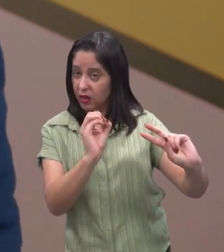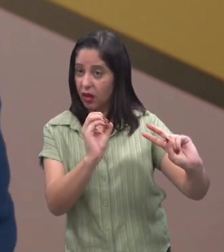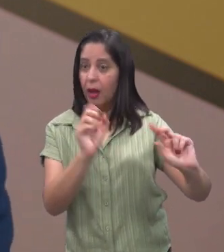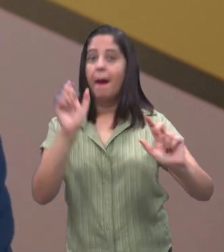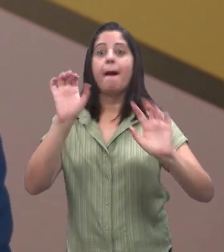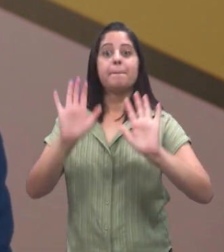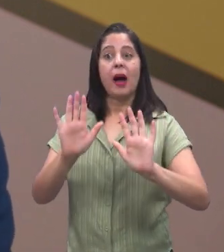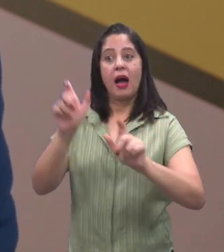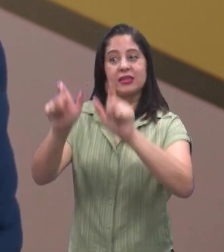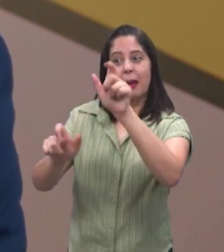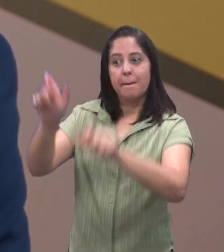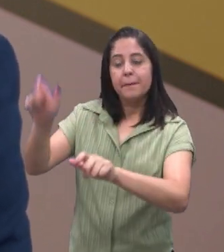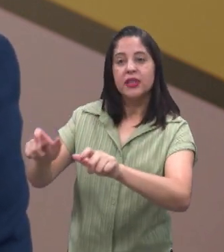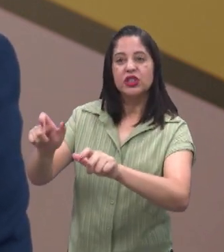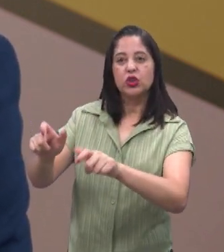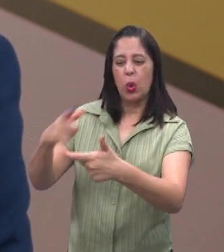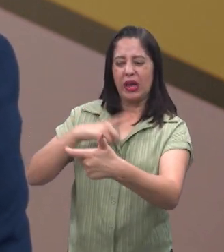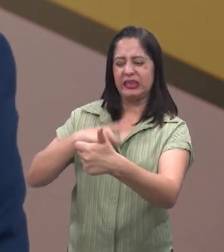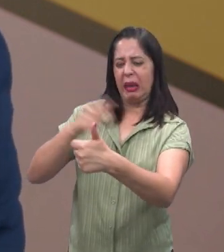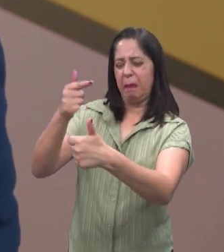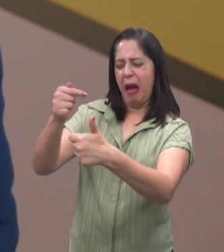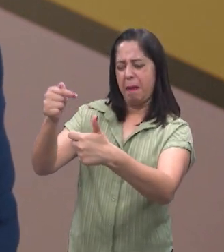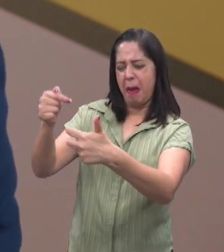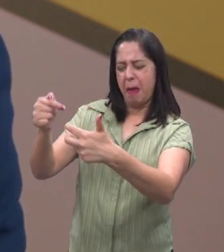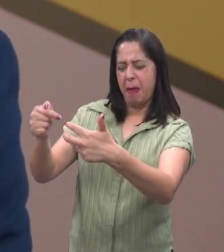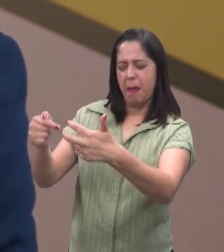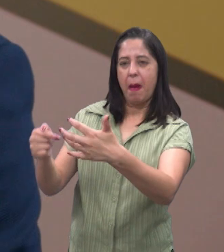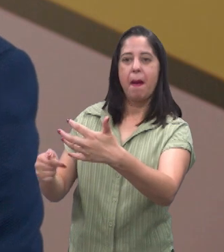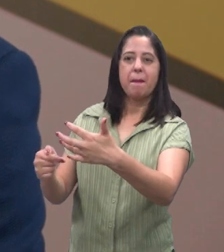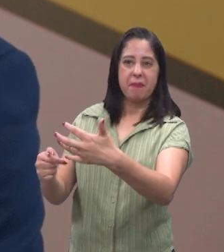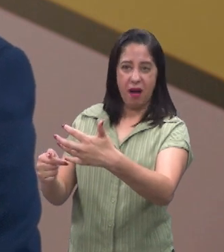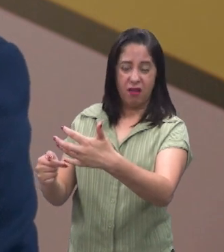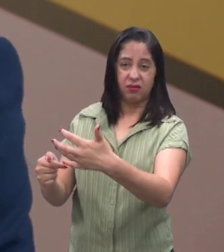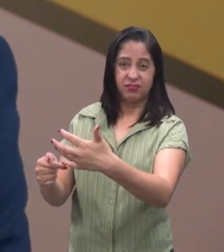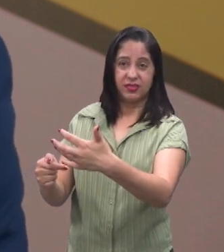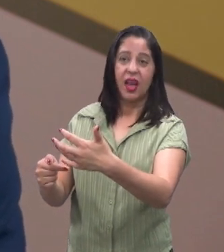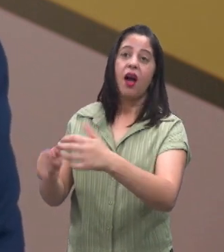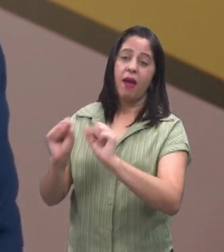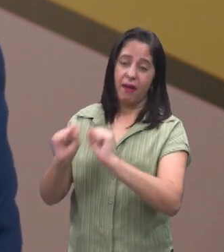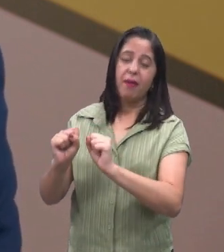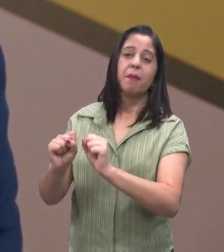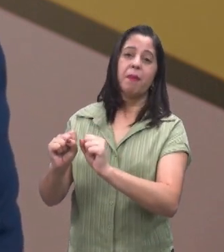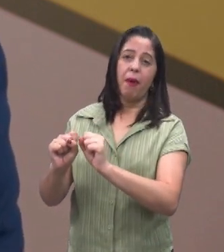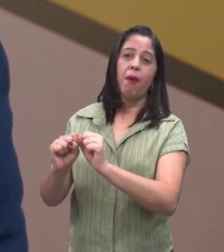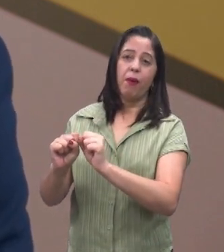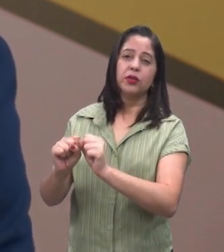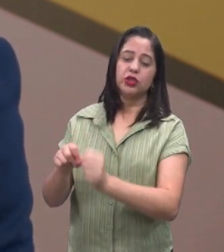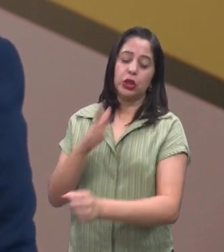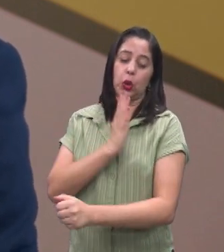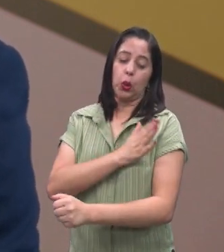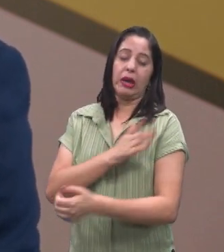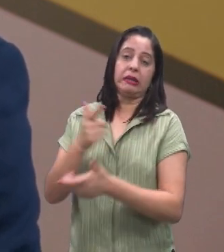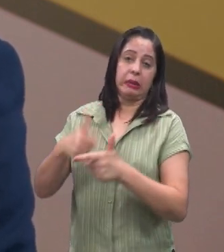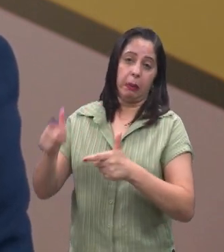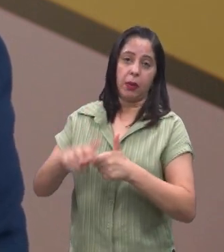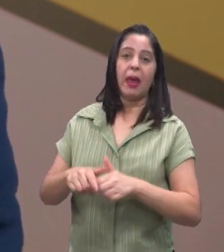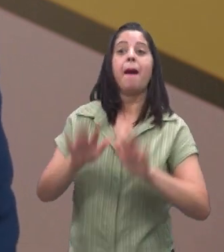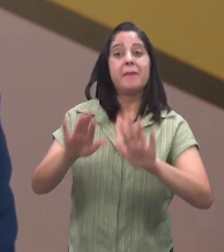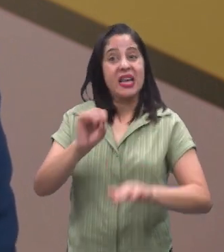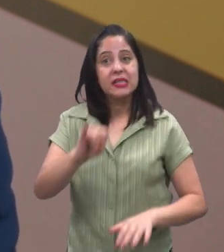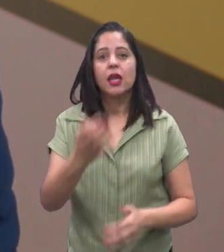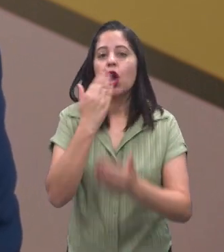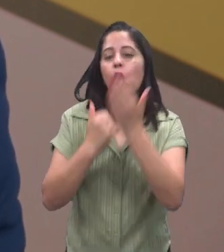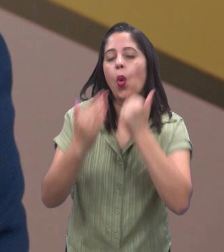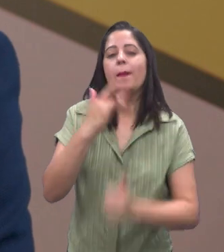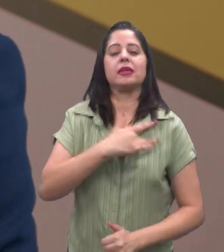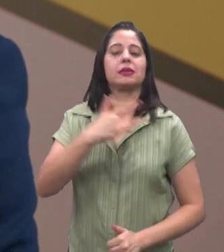pessoa que tem um risco genético alto, mas que se cuida, que toma as medidas preventivas de forma adequada, uma alimentação adequada,